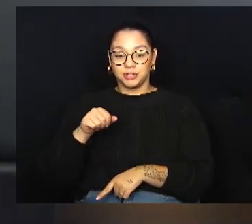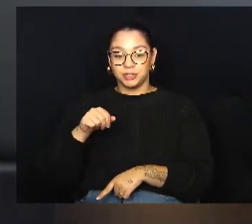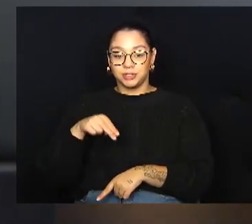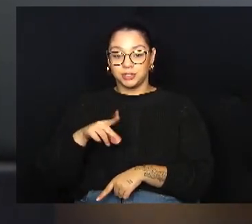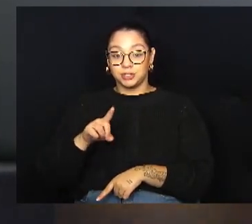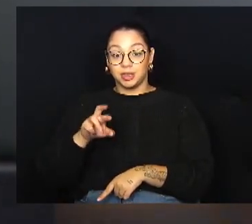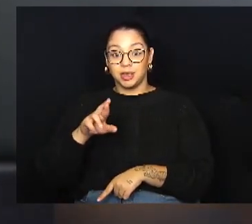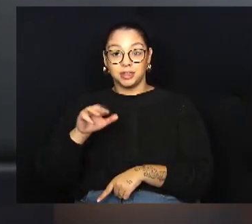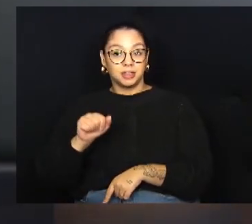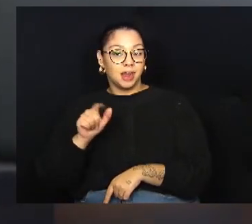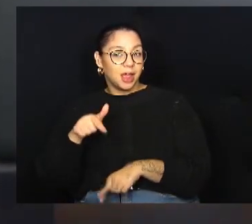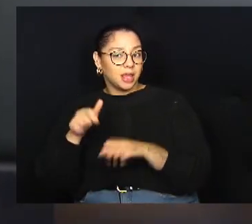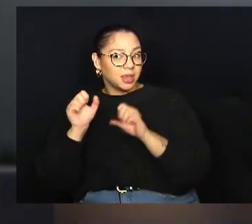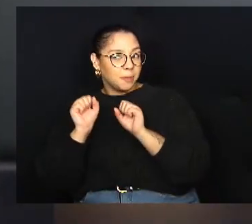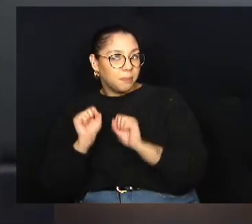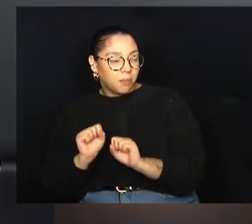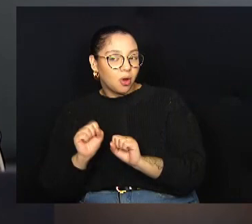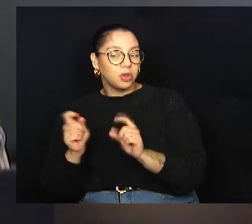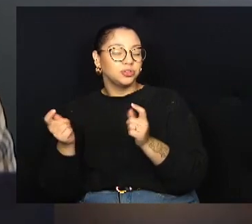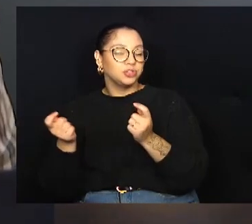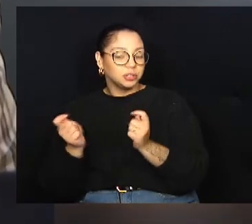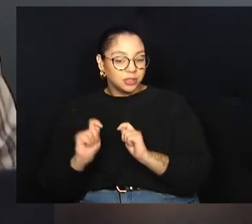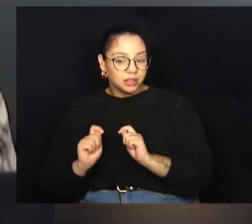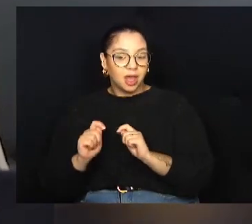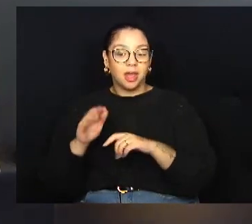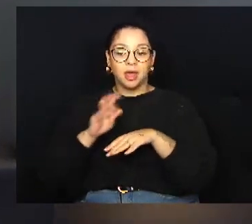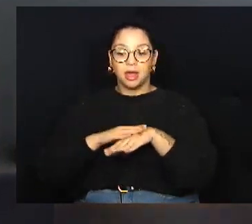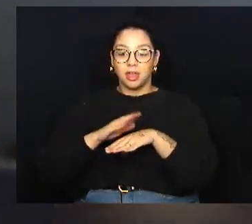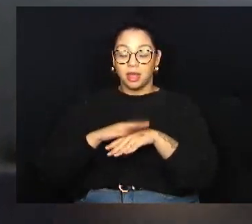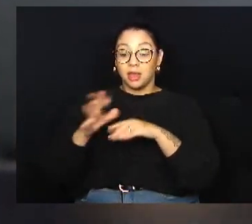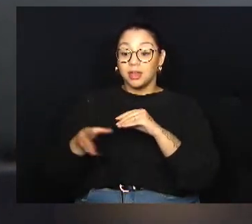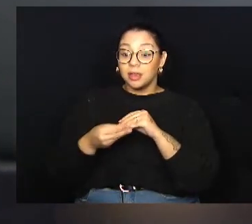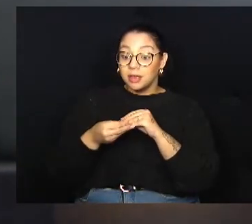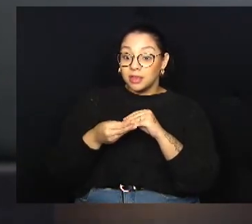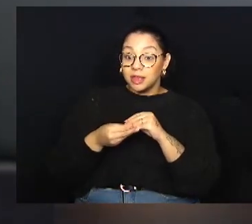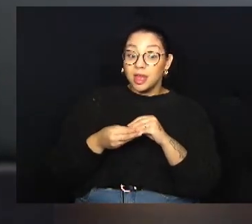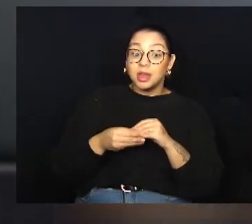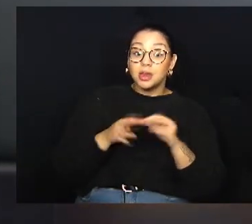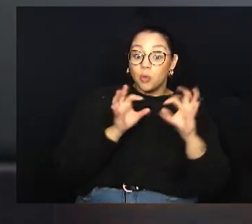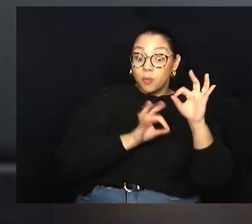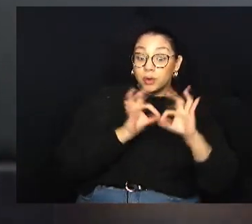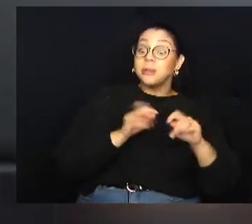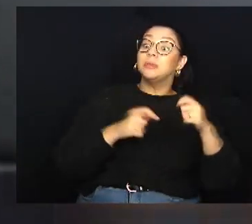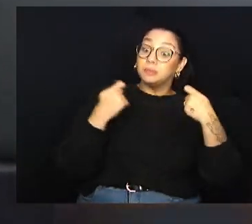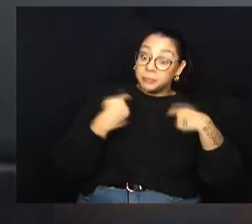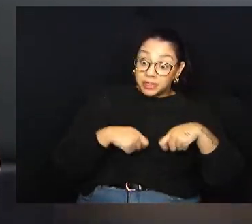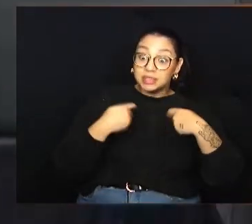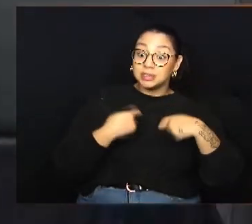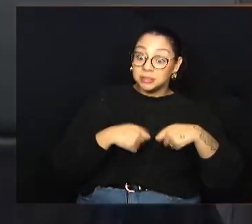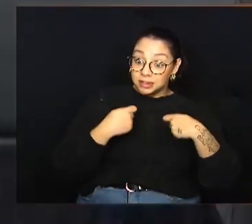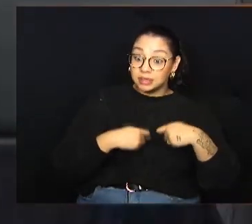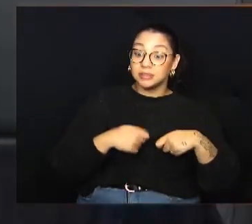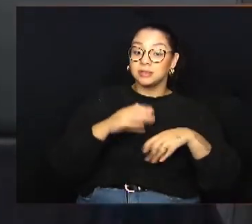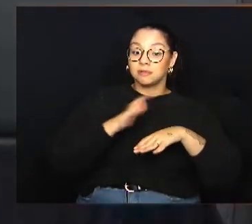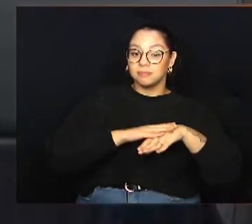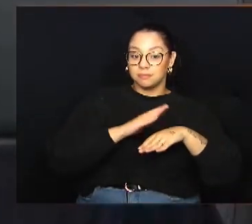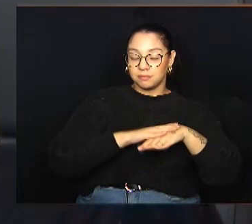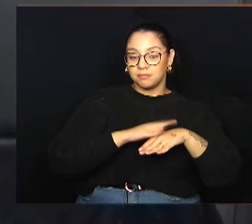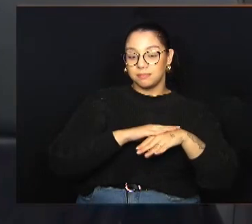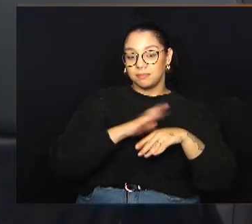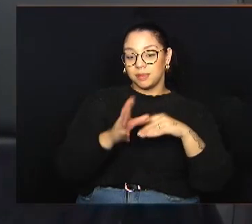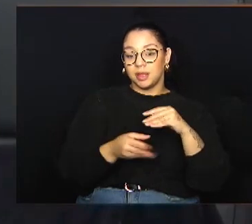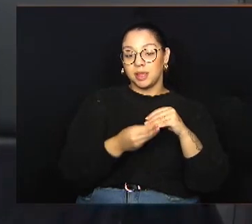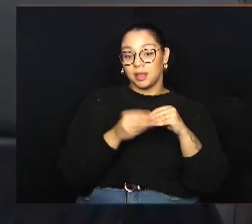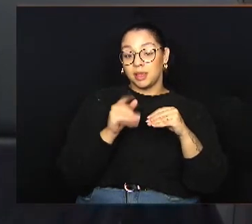ser um local de ação das emendas. Eu diria que o plano deve ser um local de execução das emendas. É o plano como